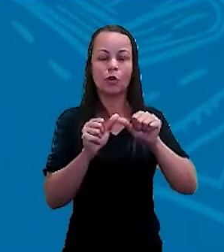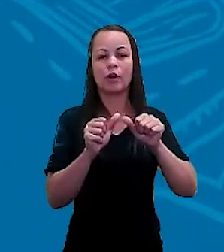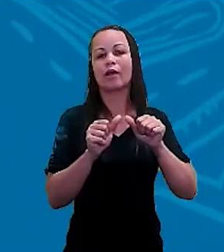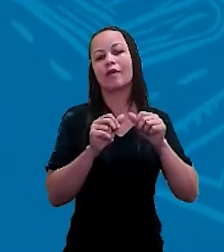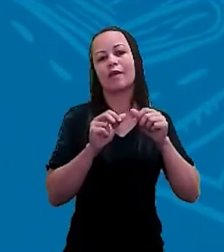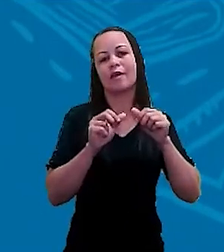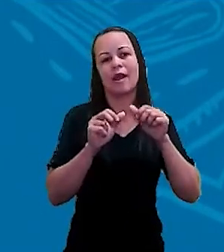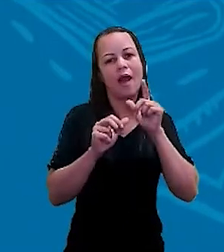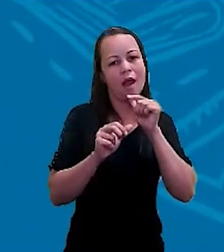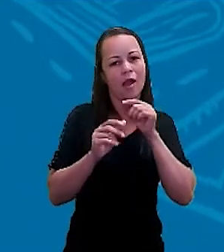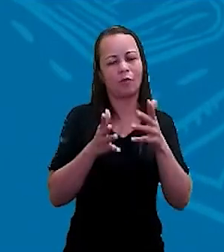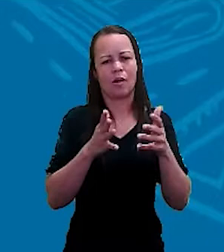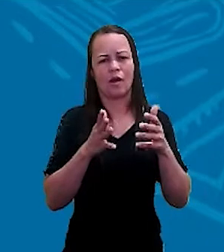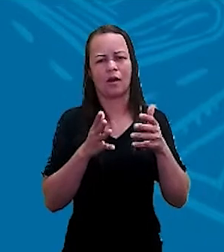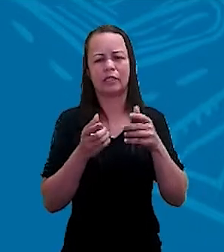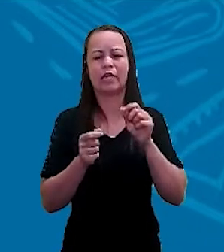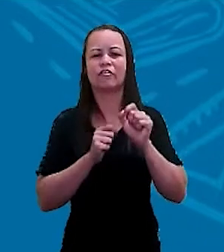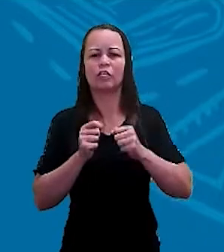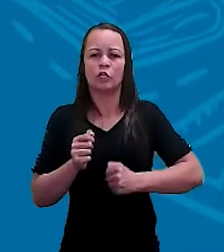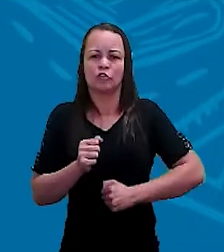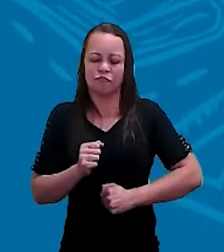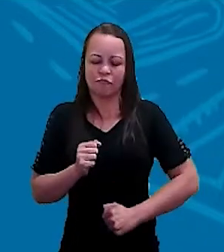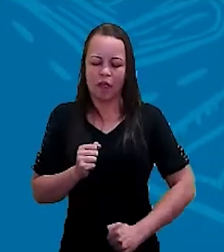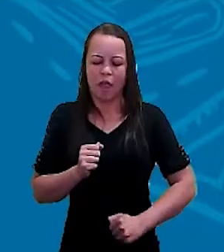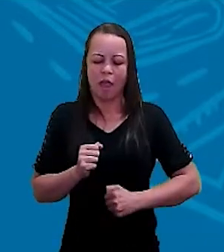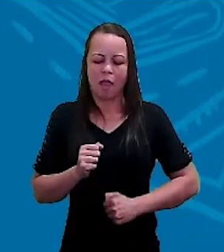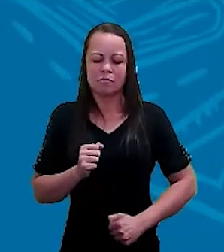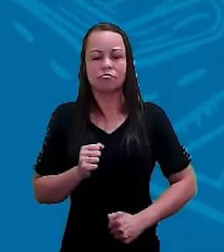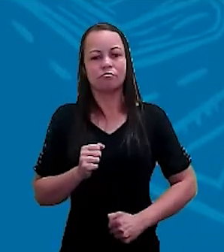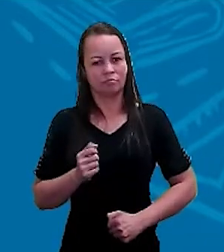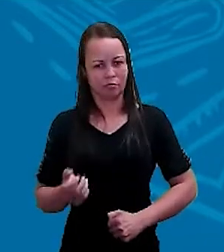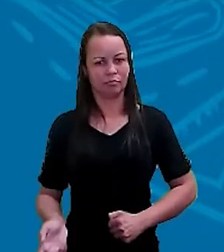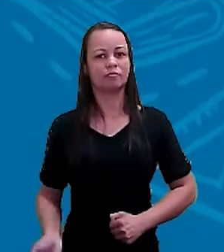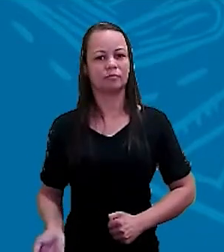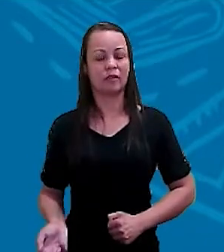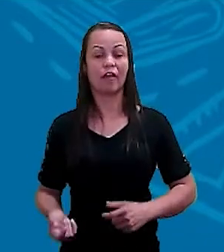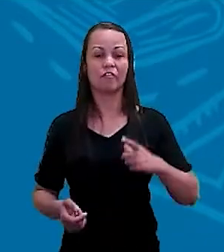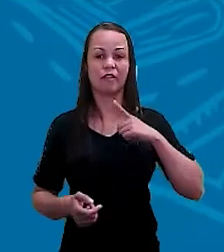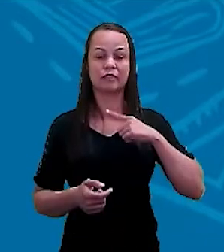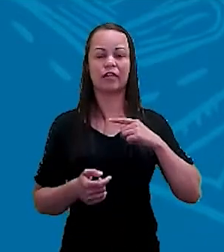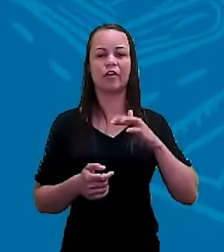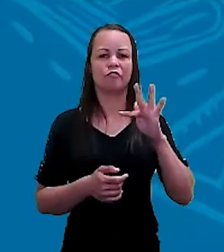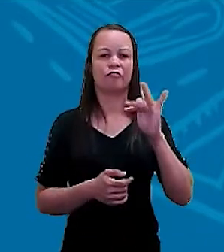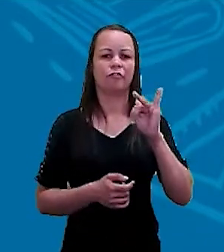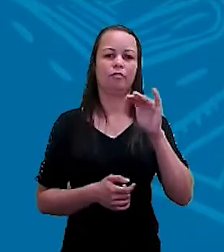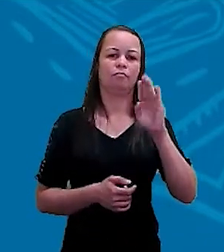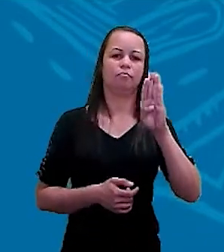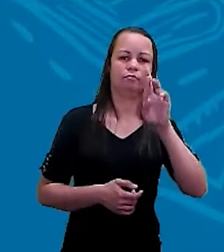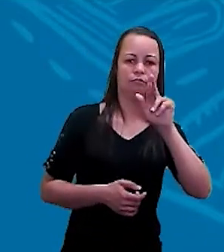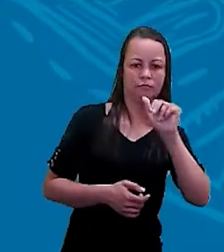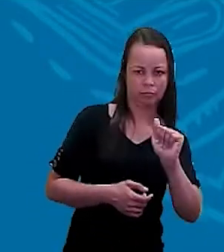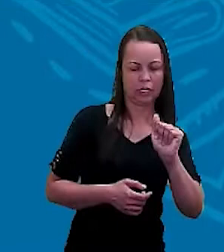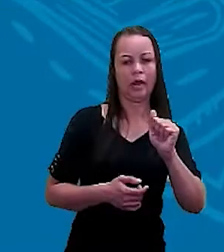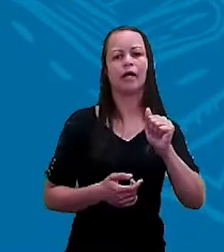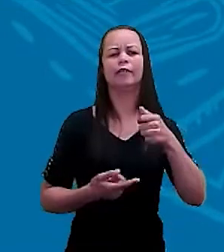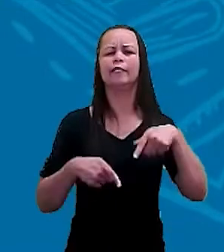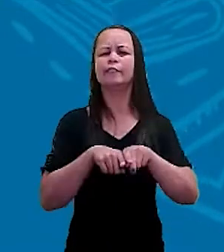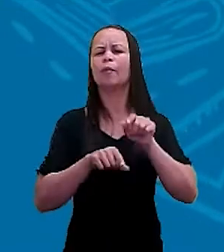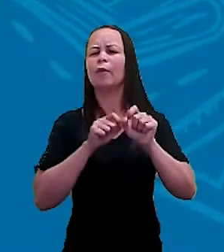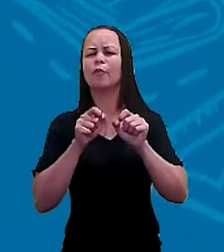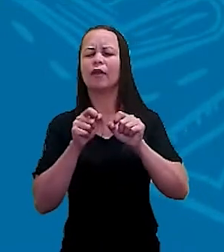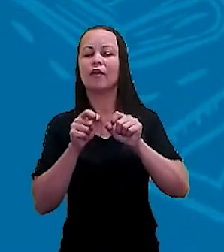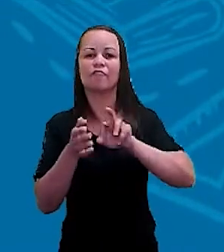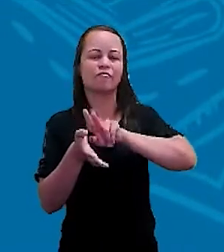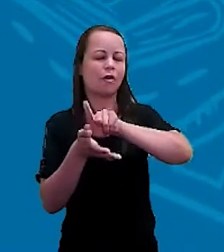fezes. A caquinha, o cocô. Vai ter o quê? Fibra e o que mais, gente? Além da fibra, muitas